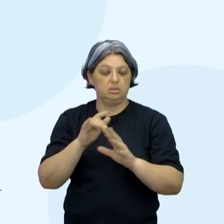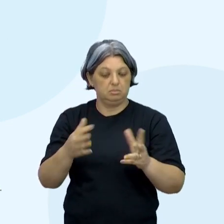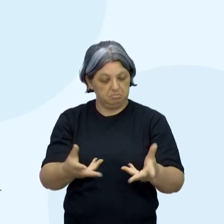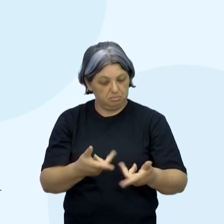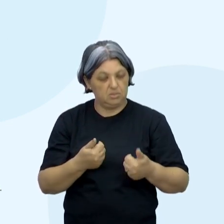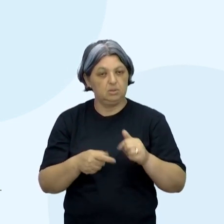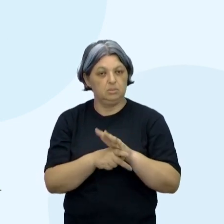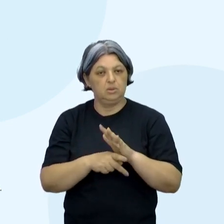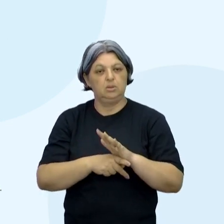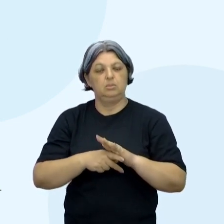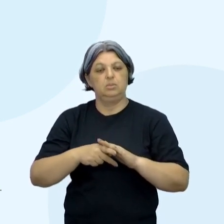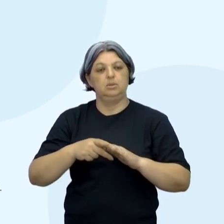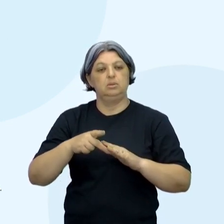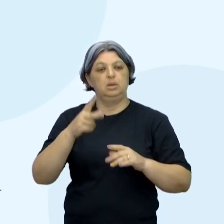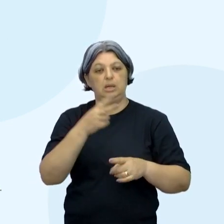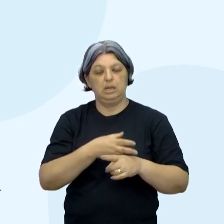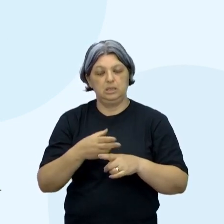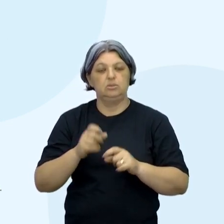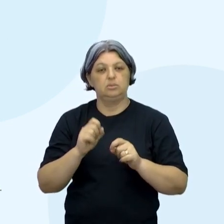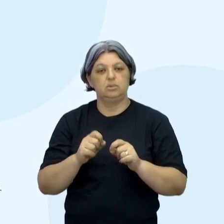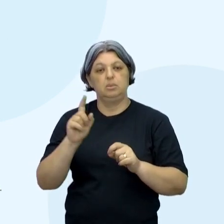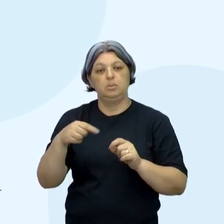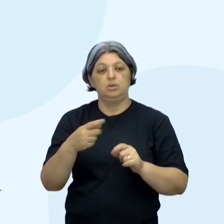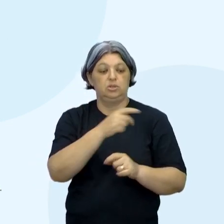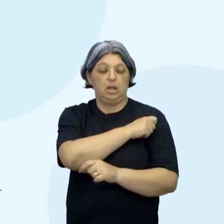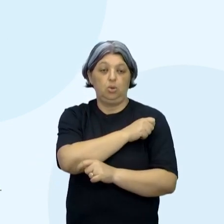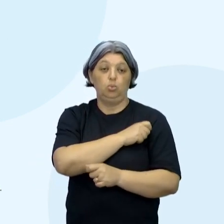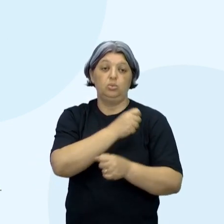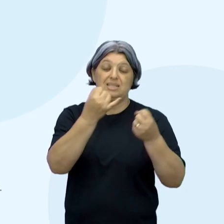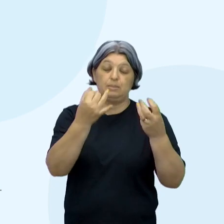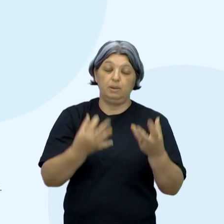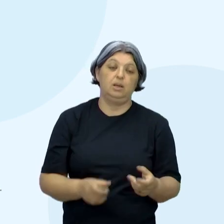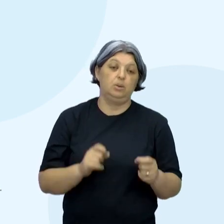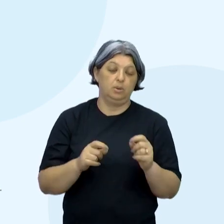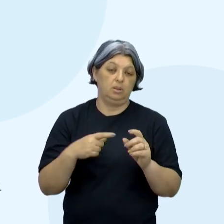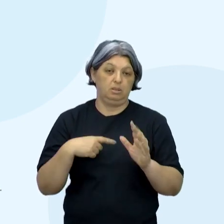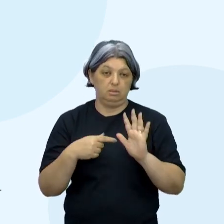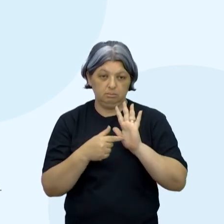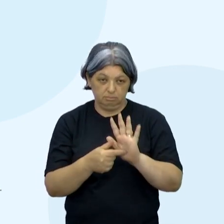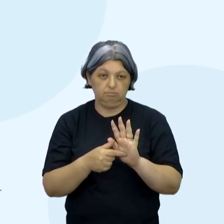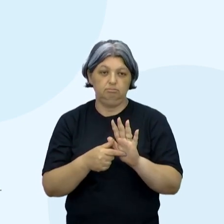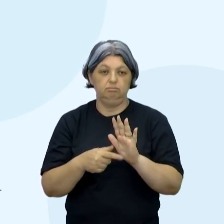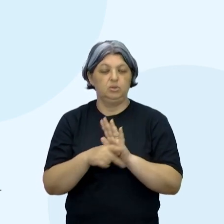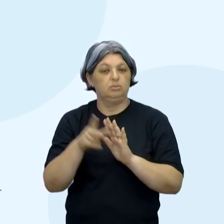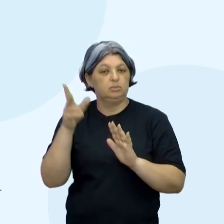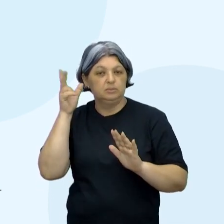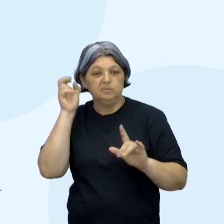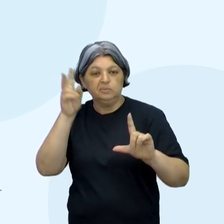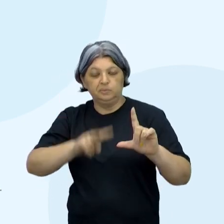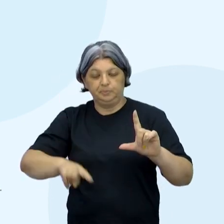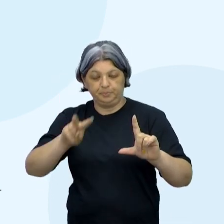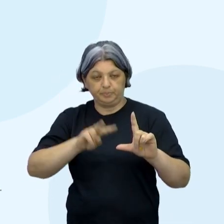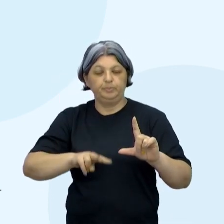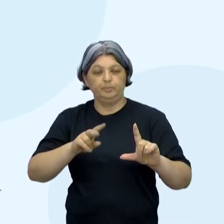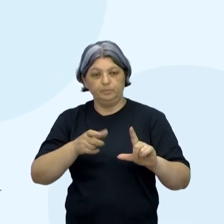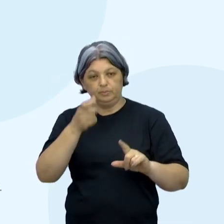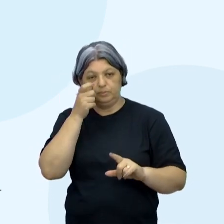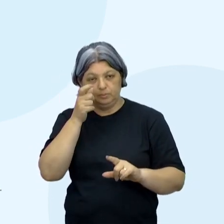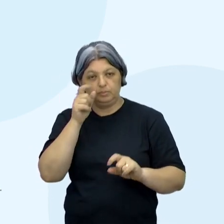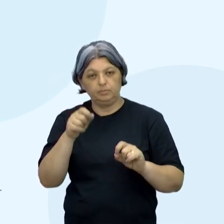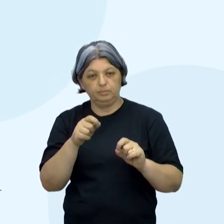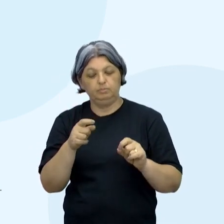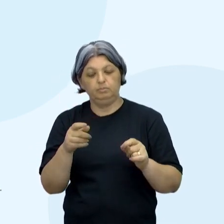os estudantes a relatarem o que estão aprendendo nos demais componentes, na apreciação de audiovisuais que pode interessar para a produção